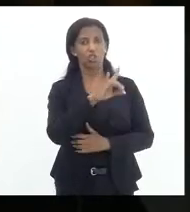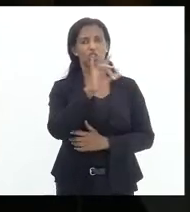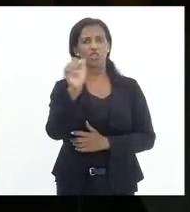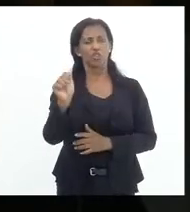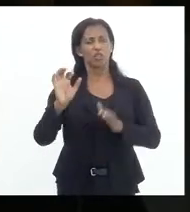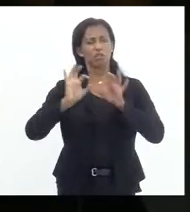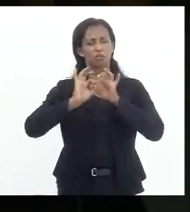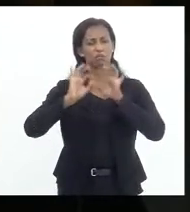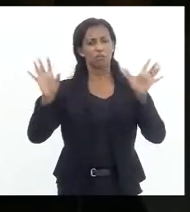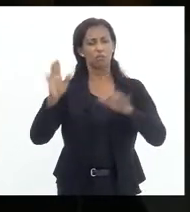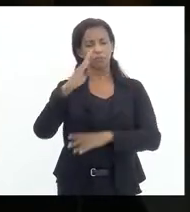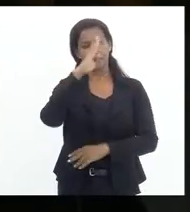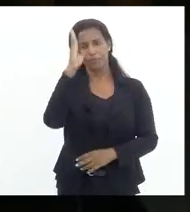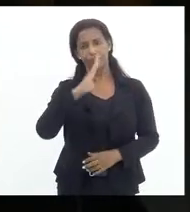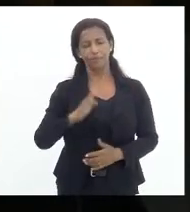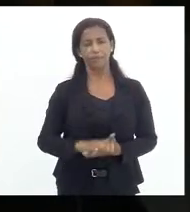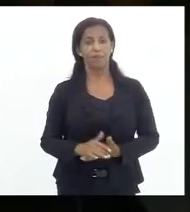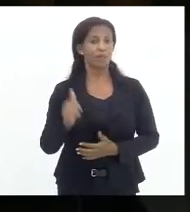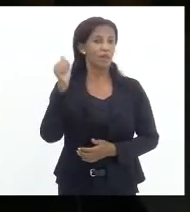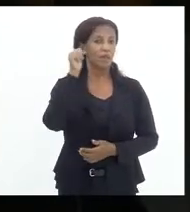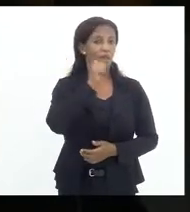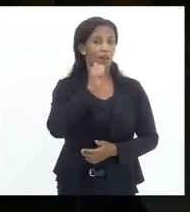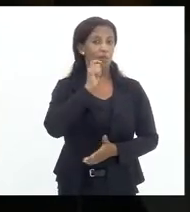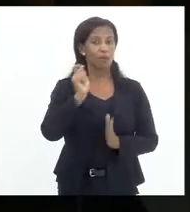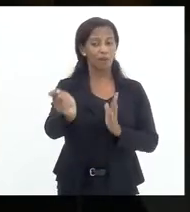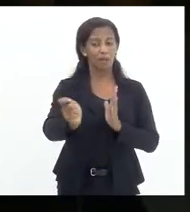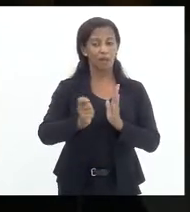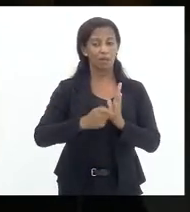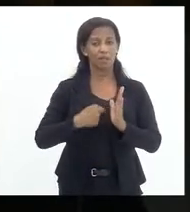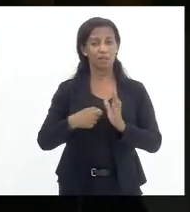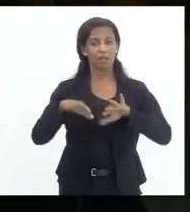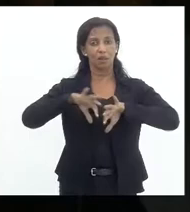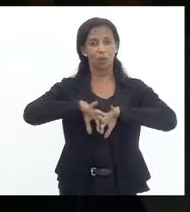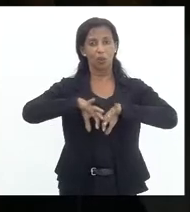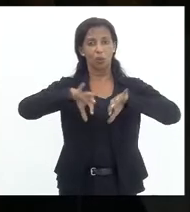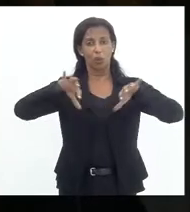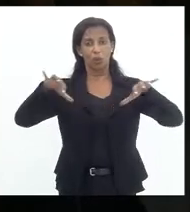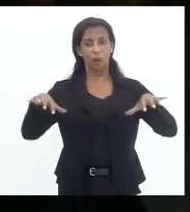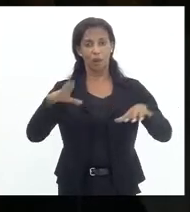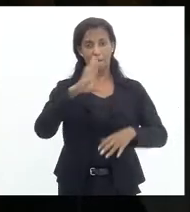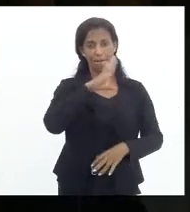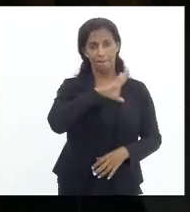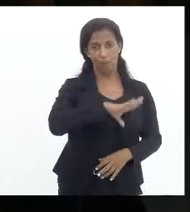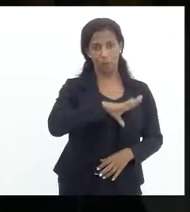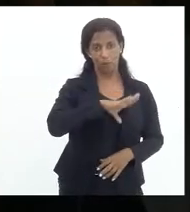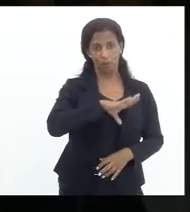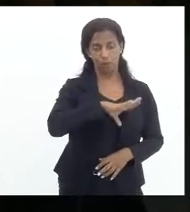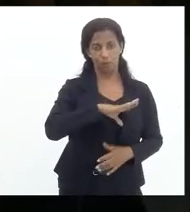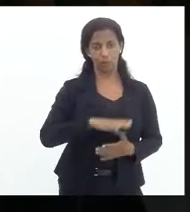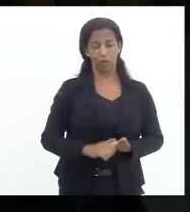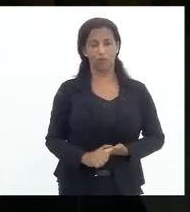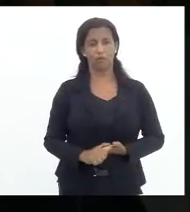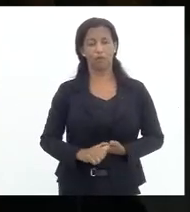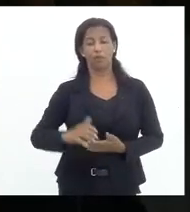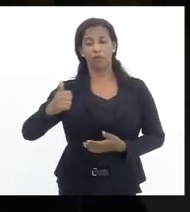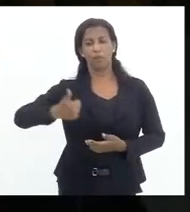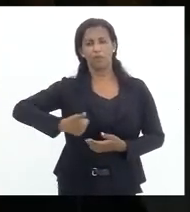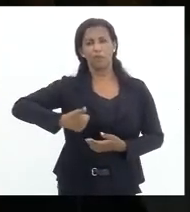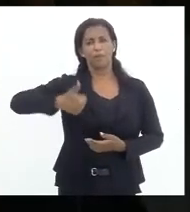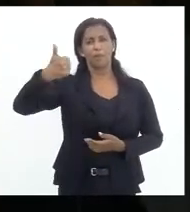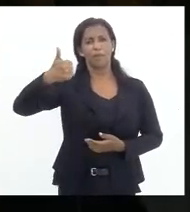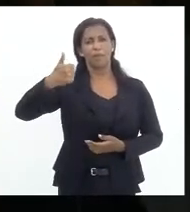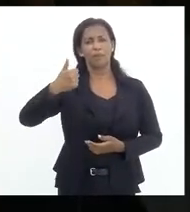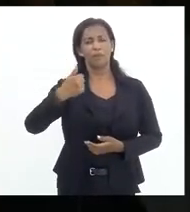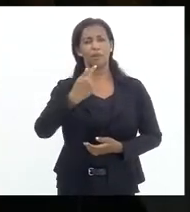Independência do Brasil a mulher que assinou a separação de Portugal e foi a primeira